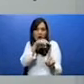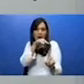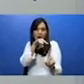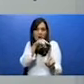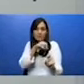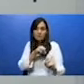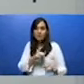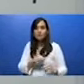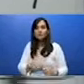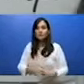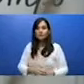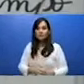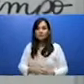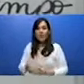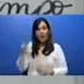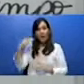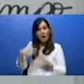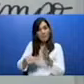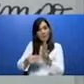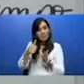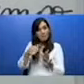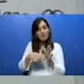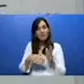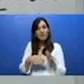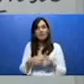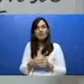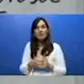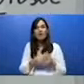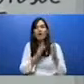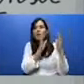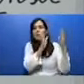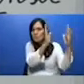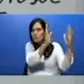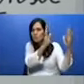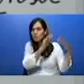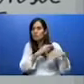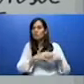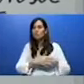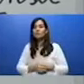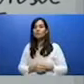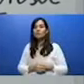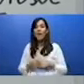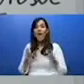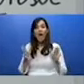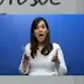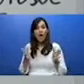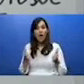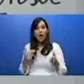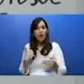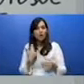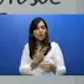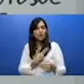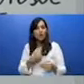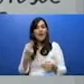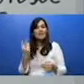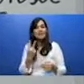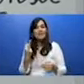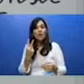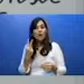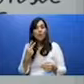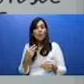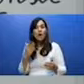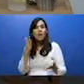parte do nosso texto relacionada à primeira perguntinha do grupo 1. Agora, nós vamos para a